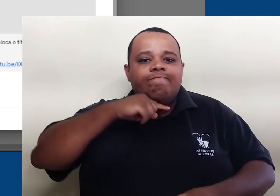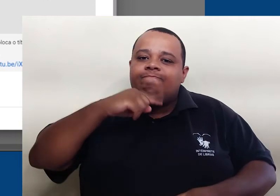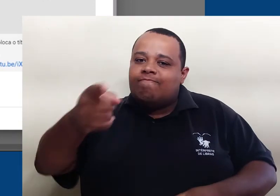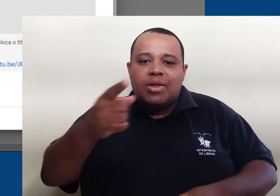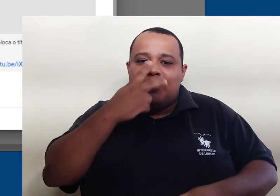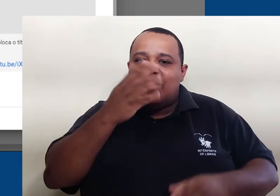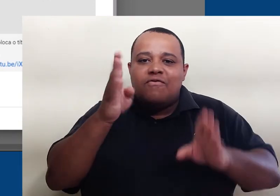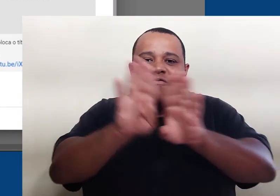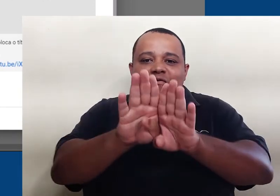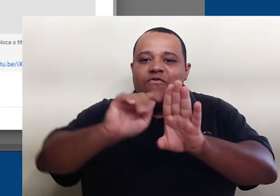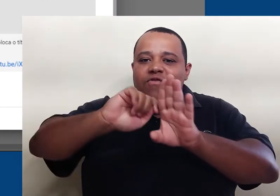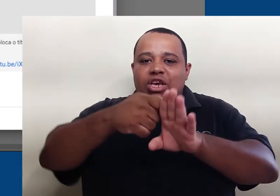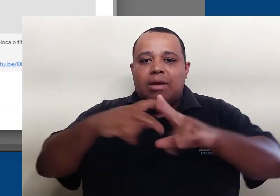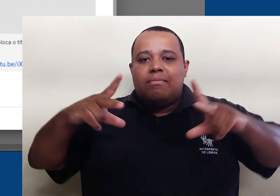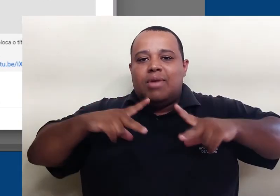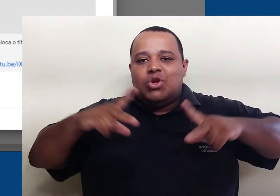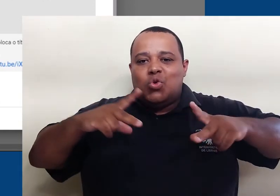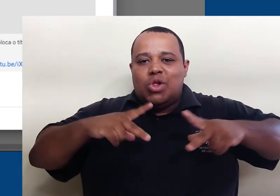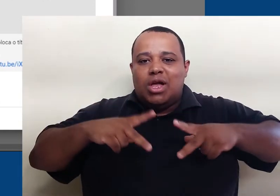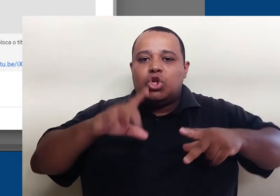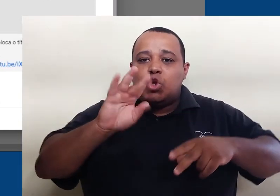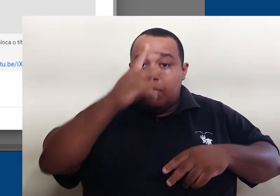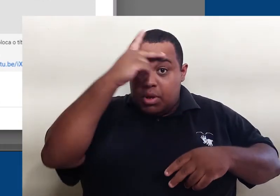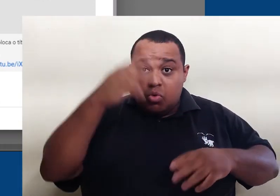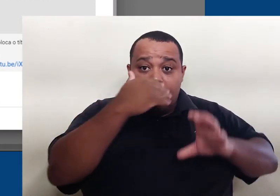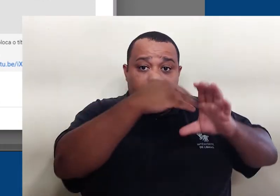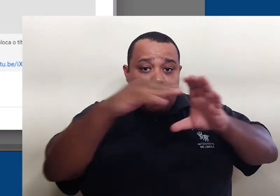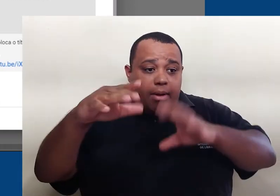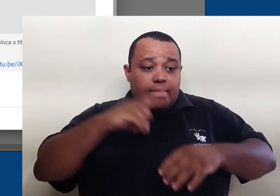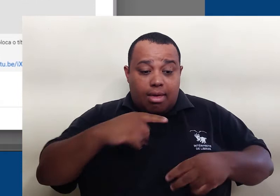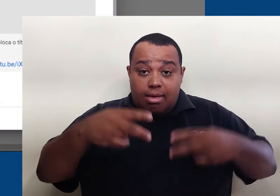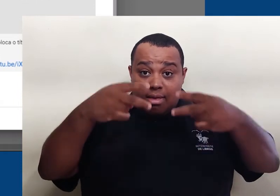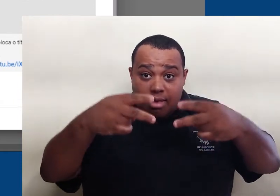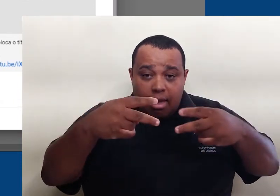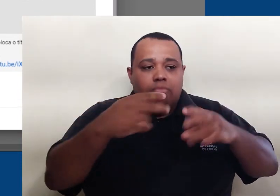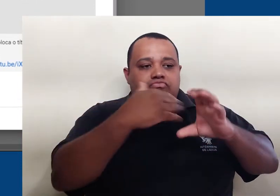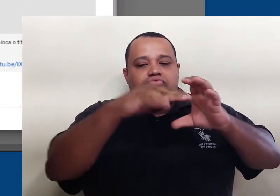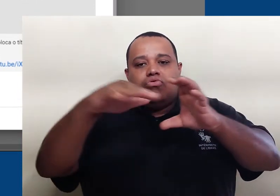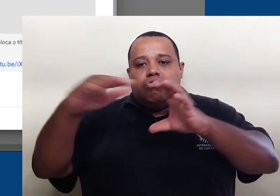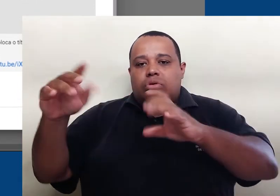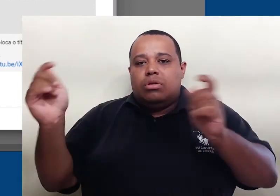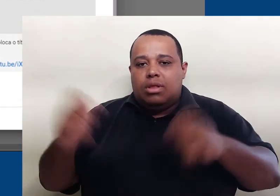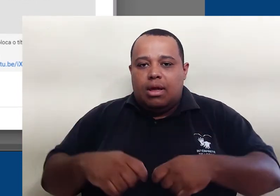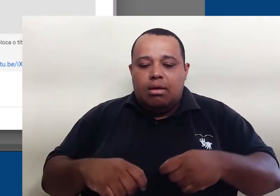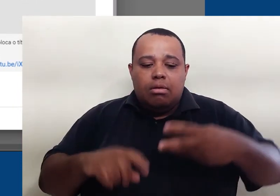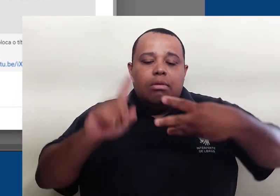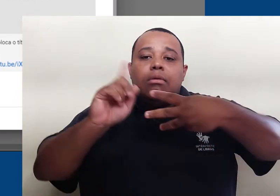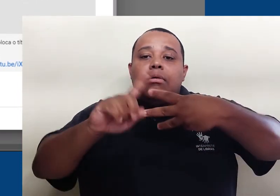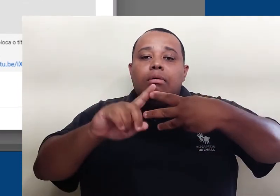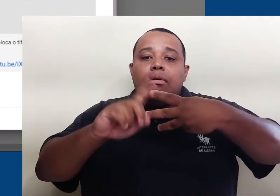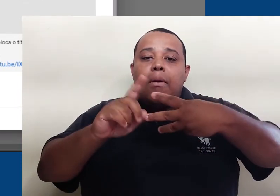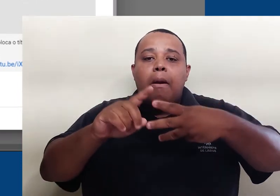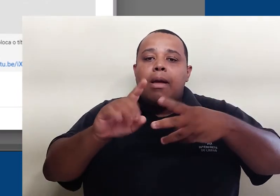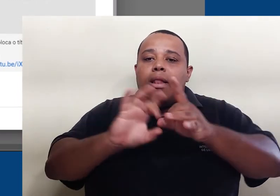no grupo da sala, no grupo da disciplina, alguma coisa assim, e eles vão poder acessar simplesmente clicando naquele link. E você pode deixar o seu vídeo público também, que